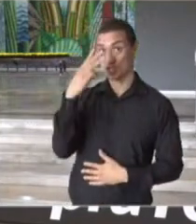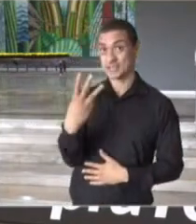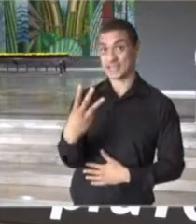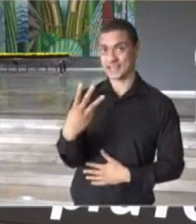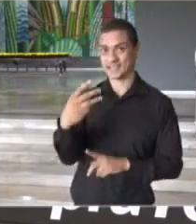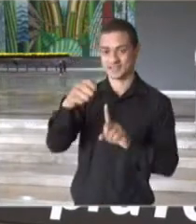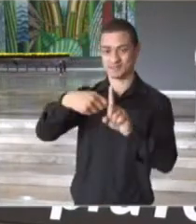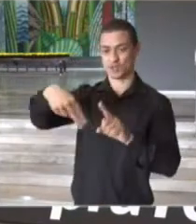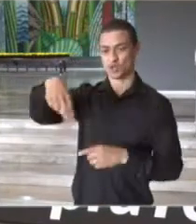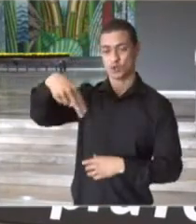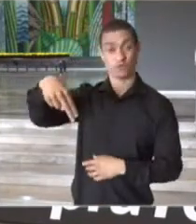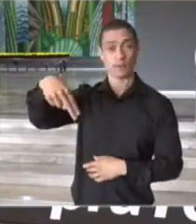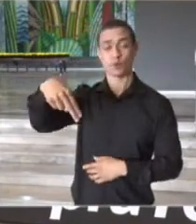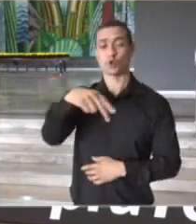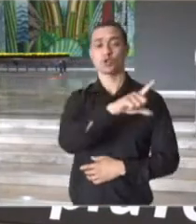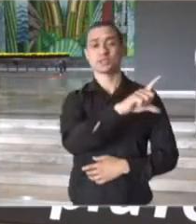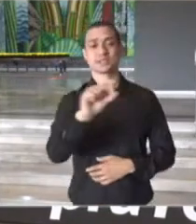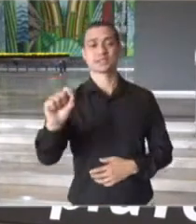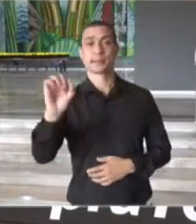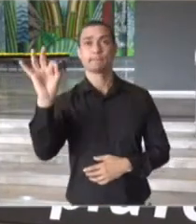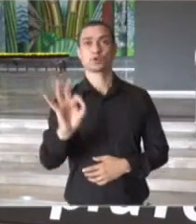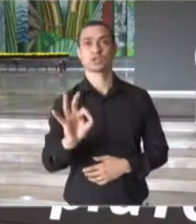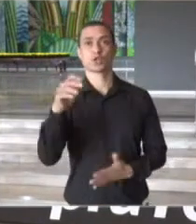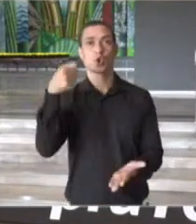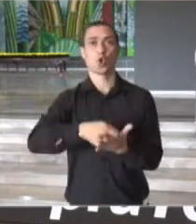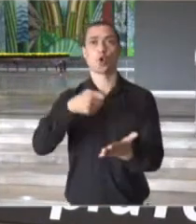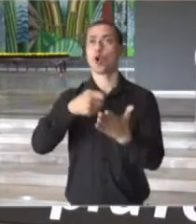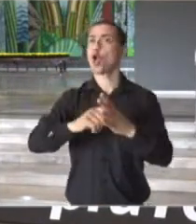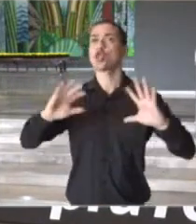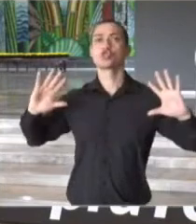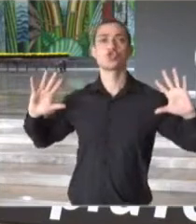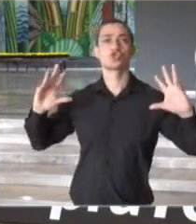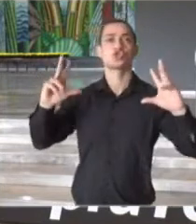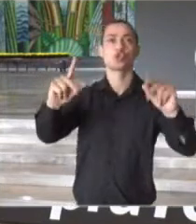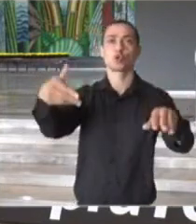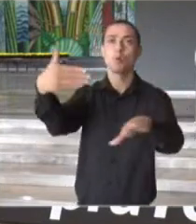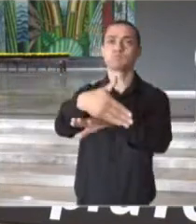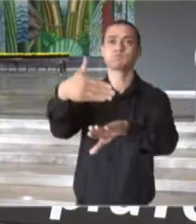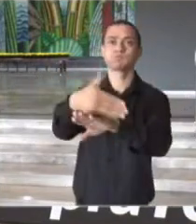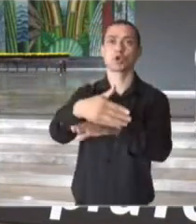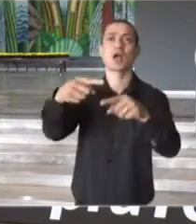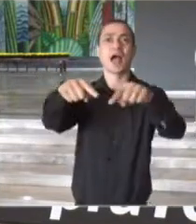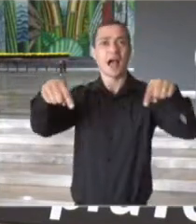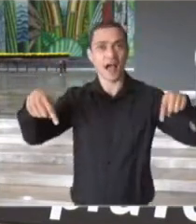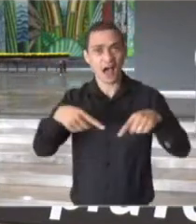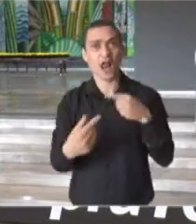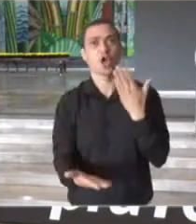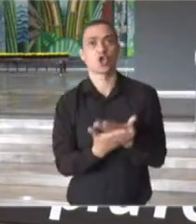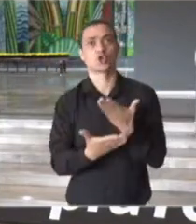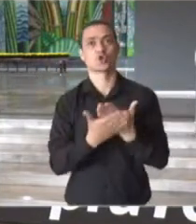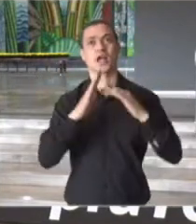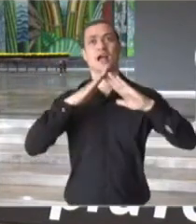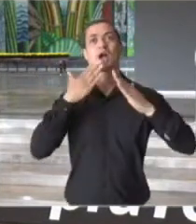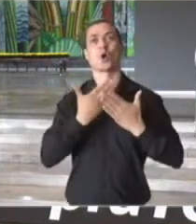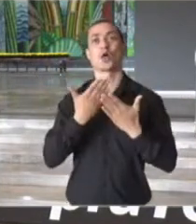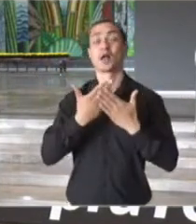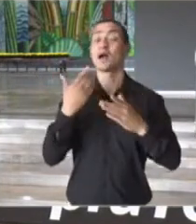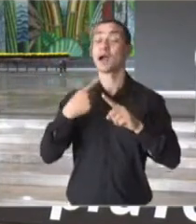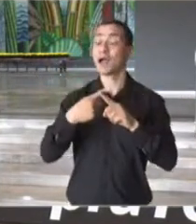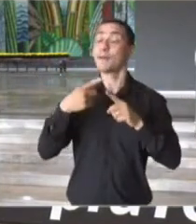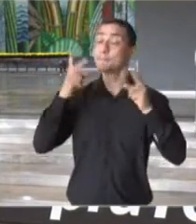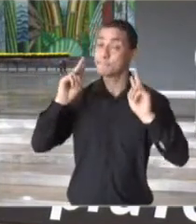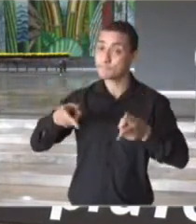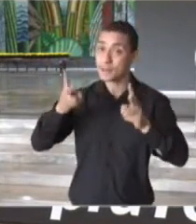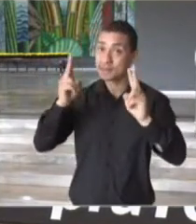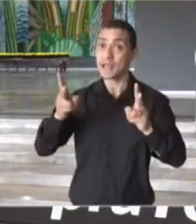portanto, 100% obrigatória a presença de todos os estudantes simultaneamente nas nossas salas de aula, com a